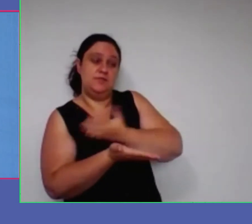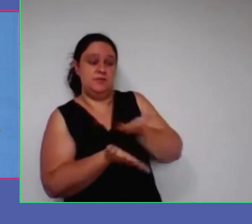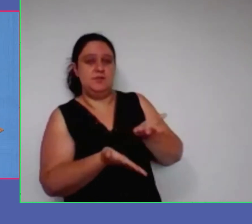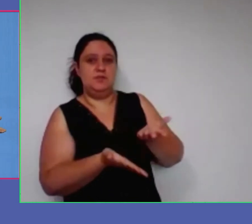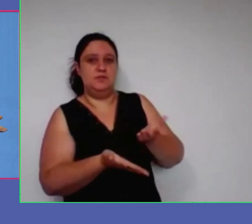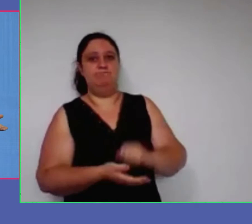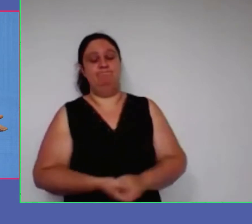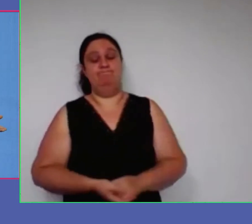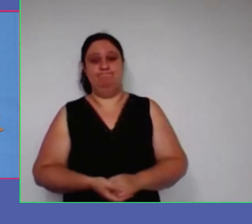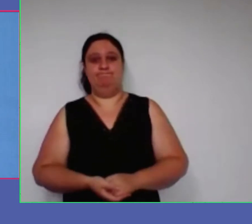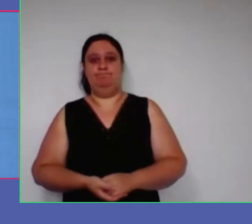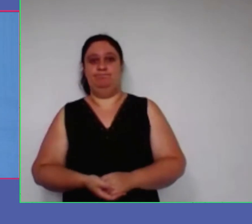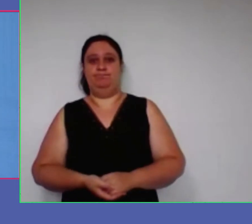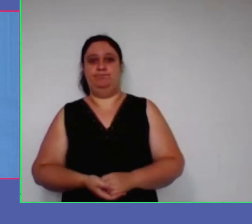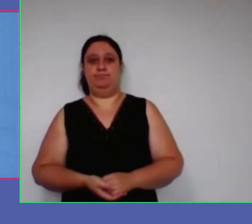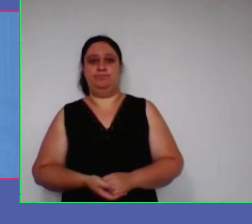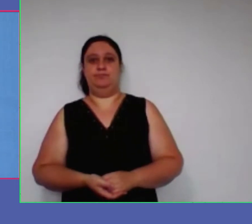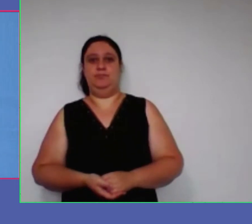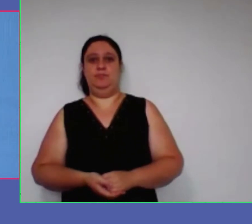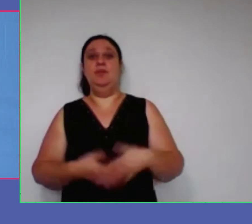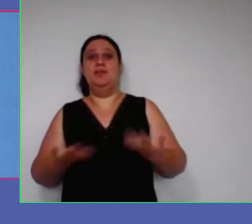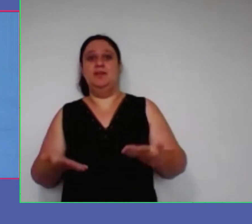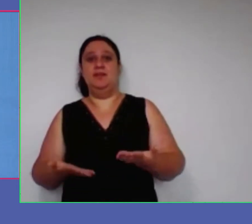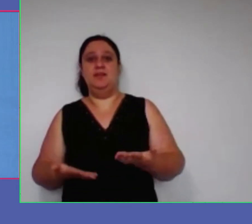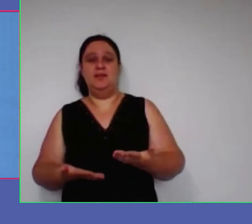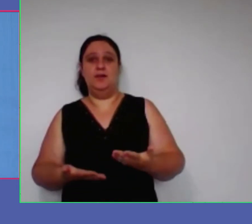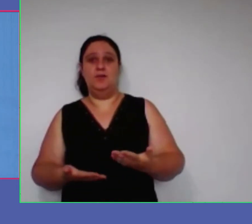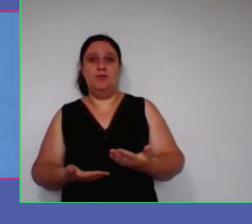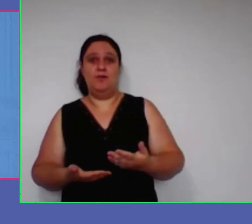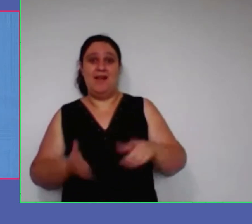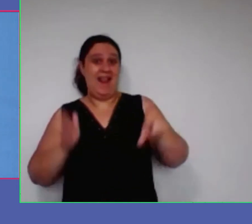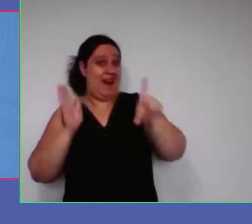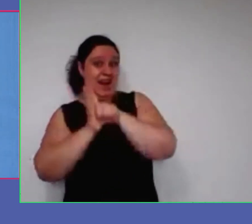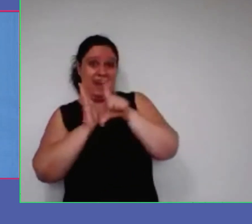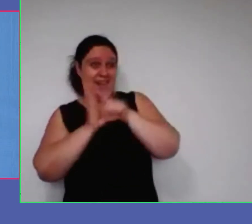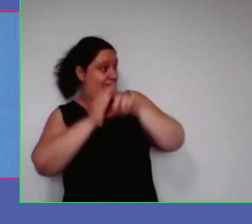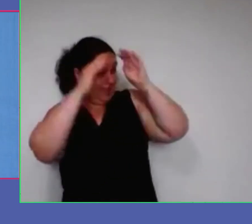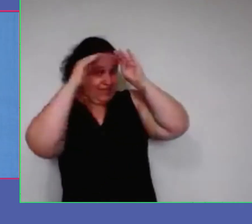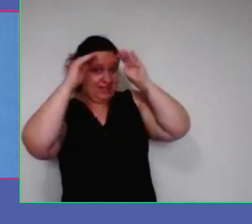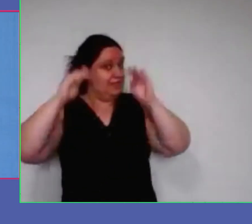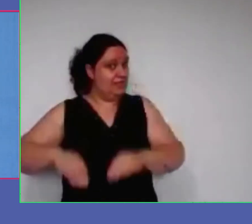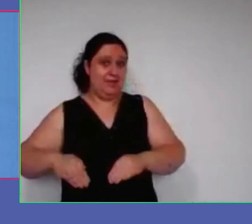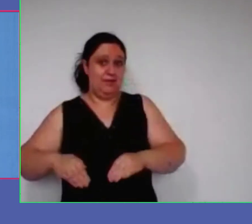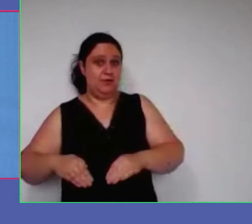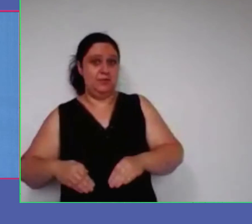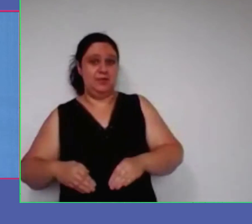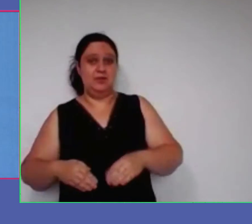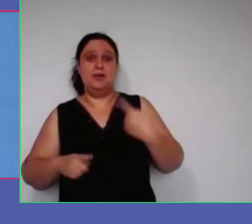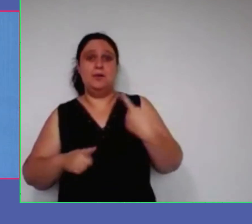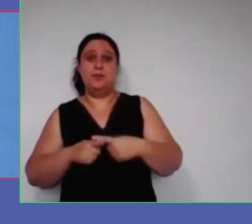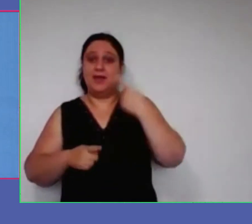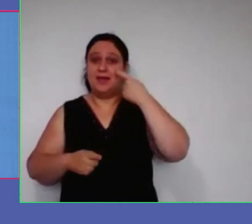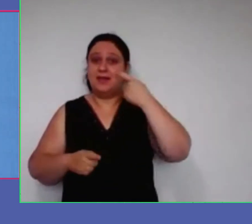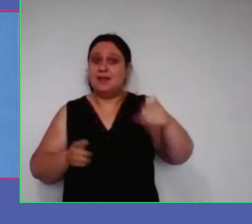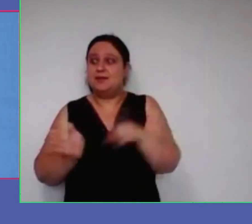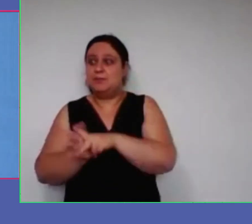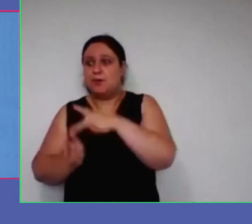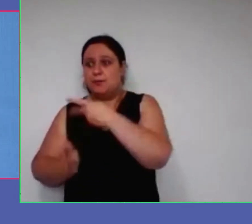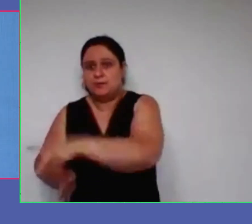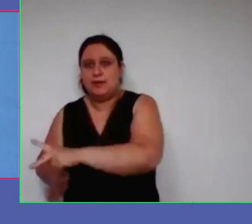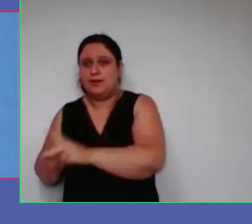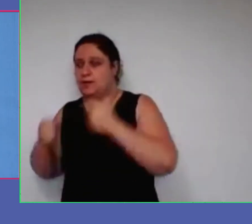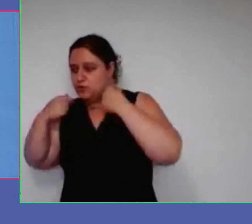funcionando. Eles invalidavam, segundo seus próprios interesses, a lei de Deus. Portanto, irmãos, não se